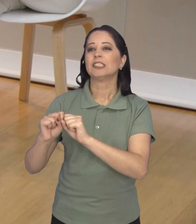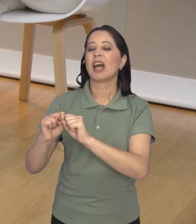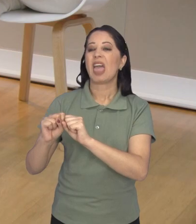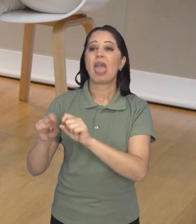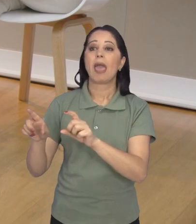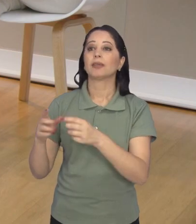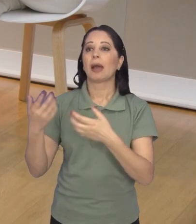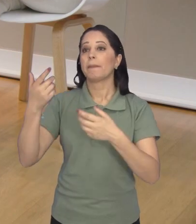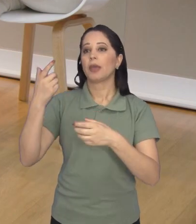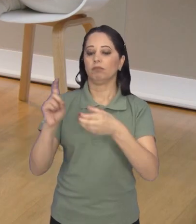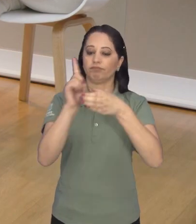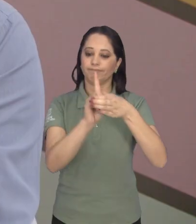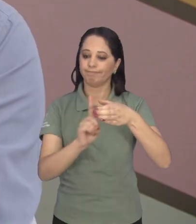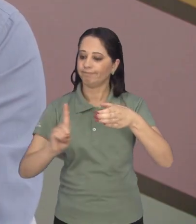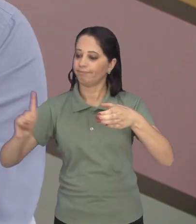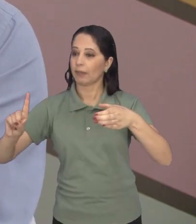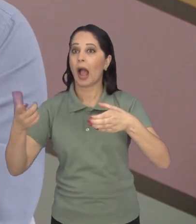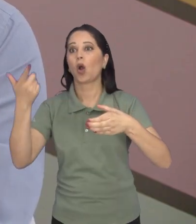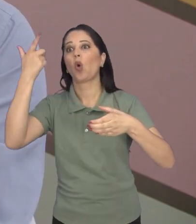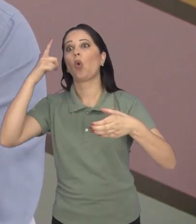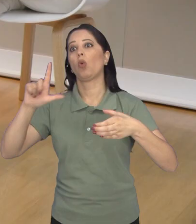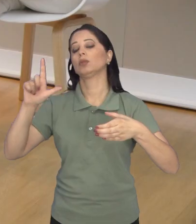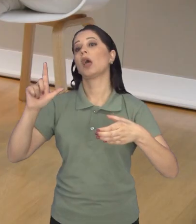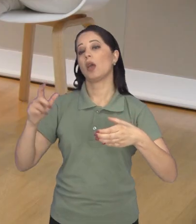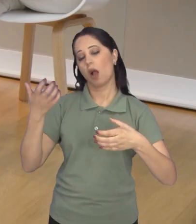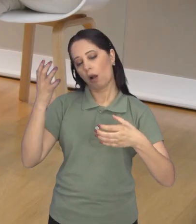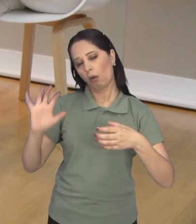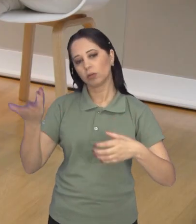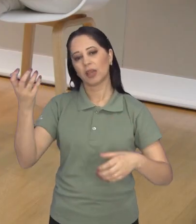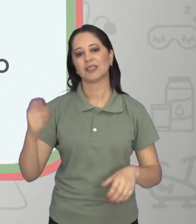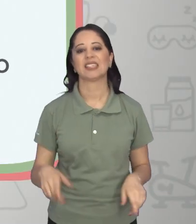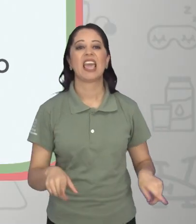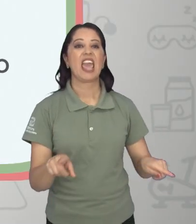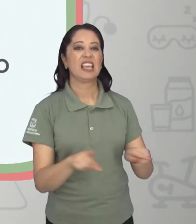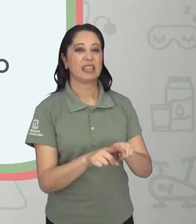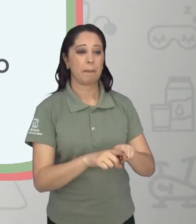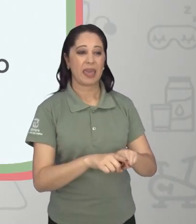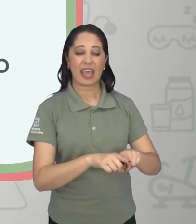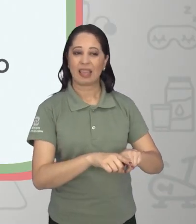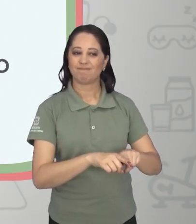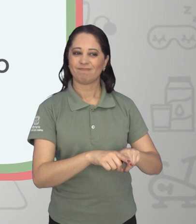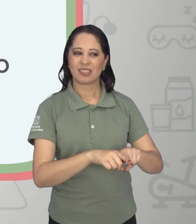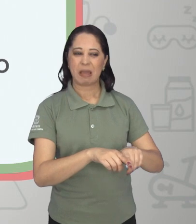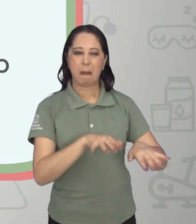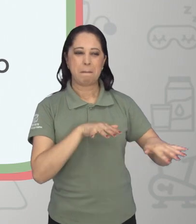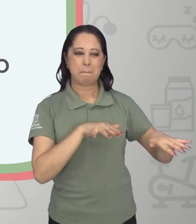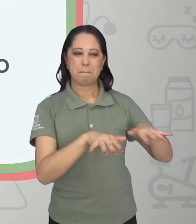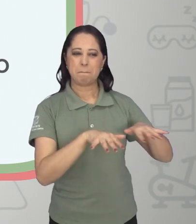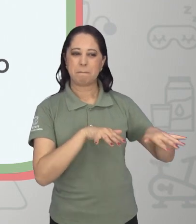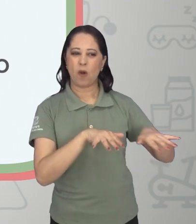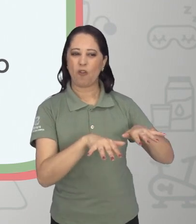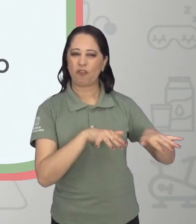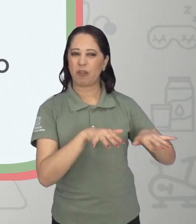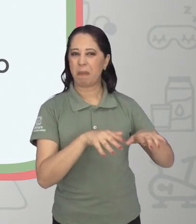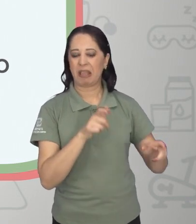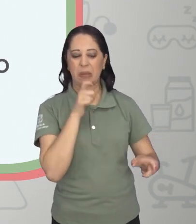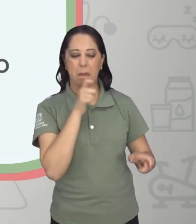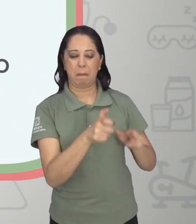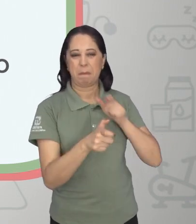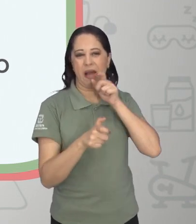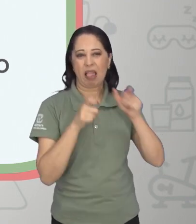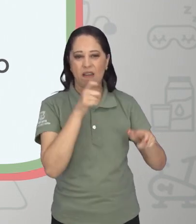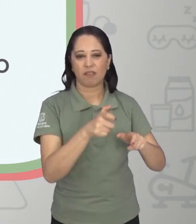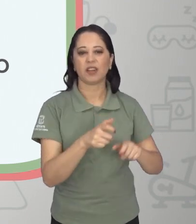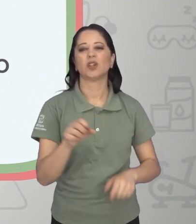mais dificuldade social, né? Sim, sim, claro. Gestos obscenos, doutor. Isso é a copromania, né?